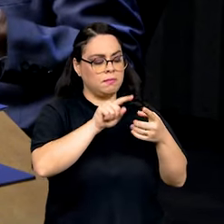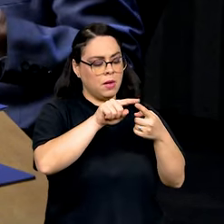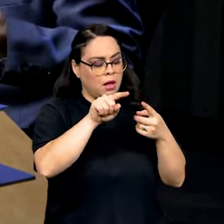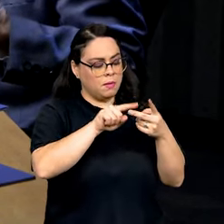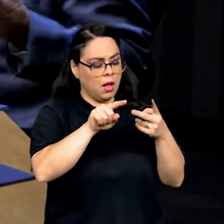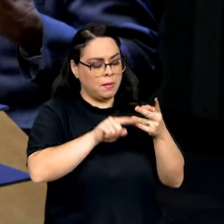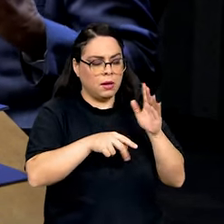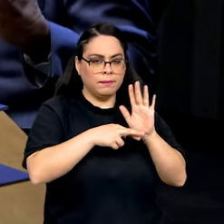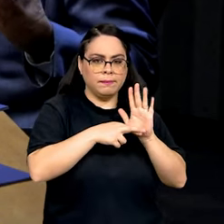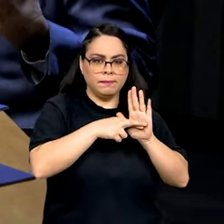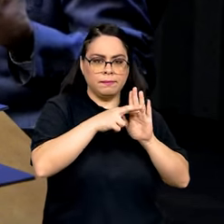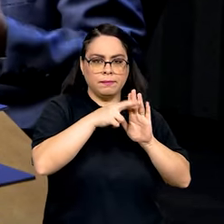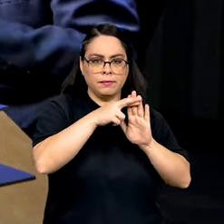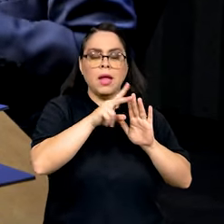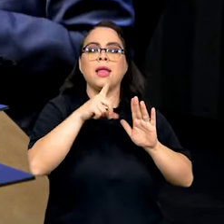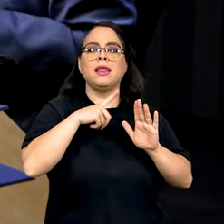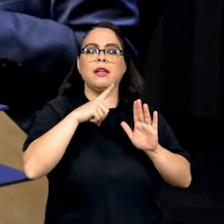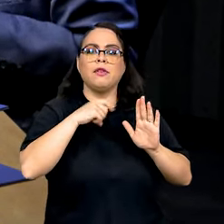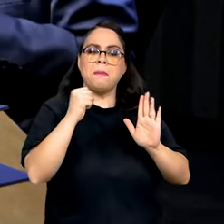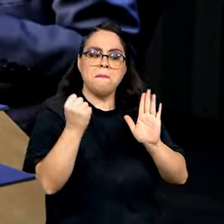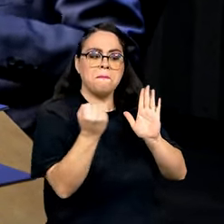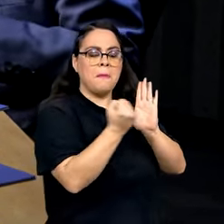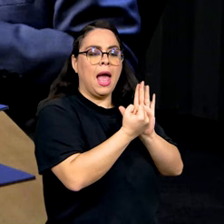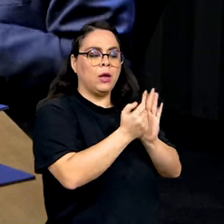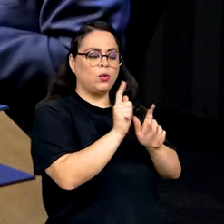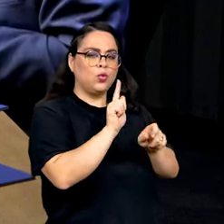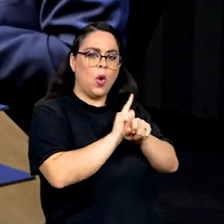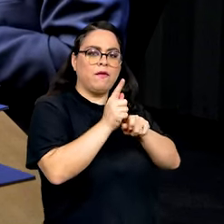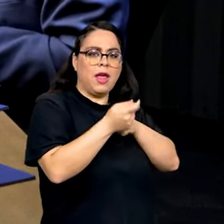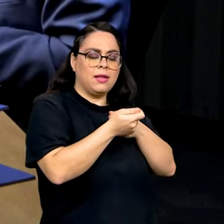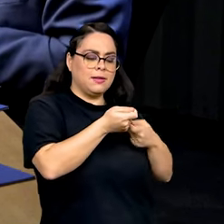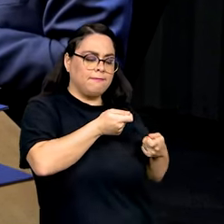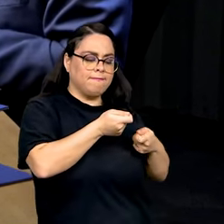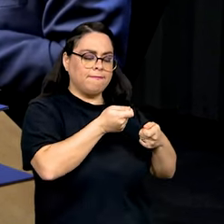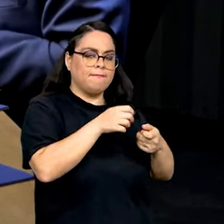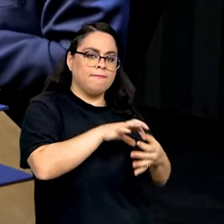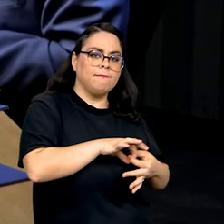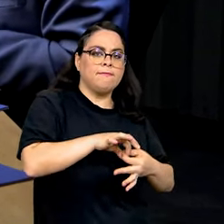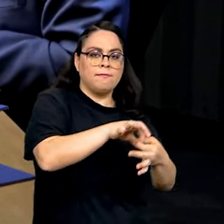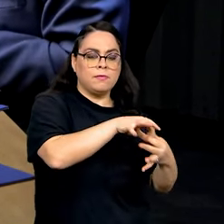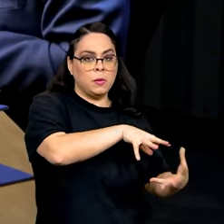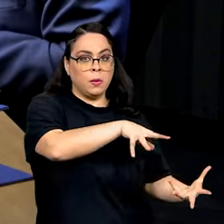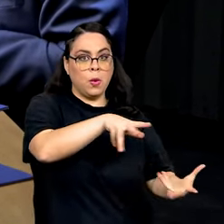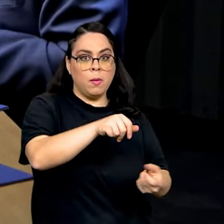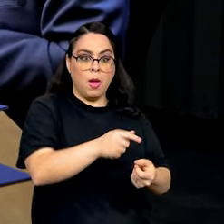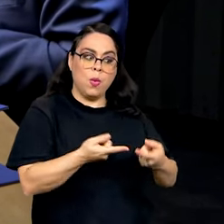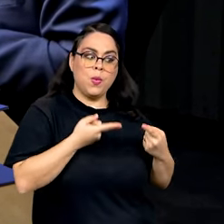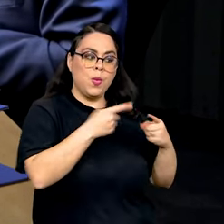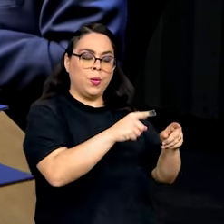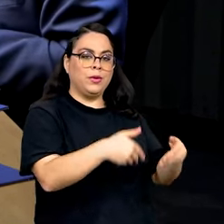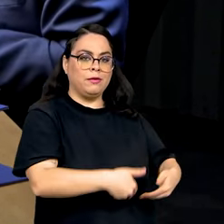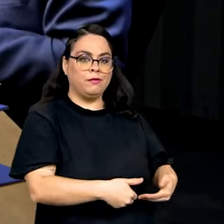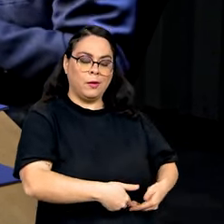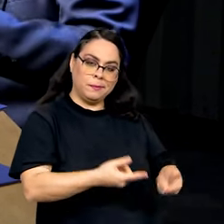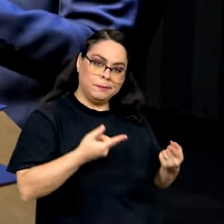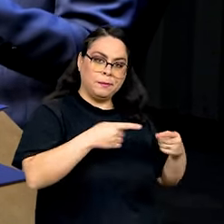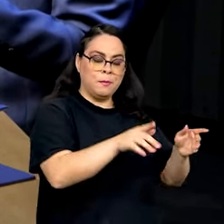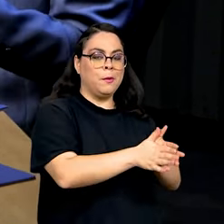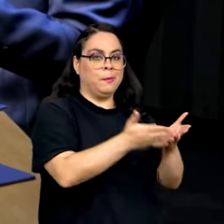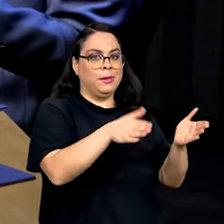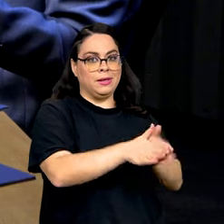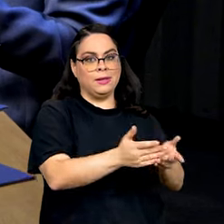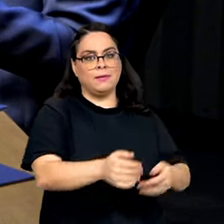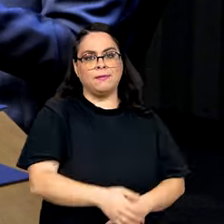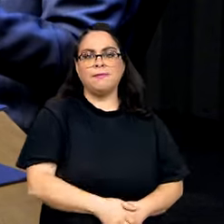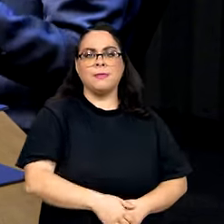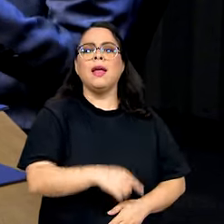termos para o chamado Marco da governança dessa aliança Global contra a fome e a pobreza